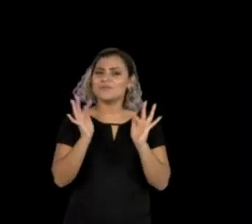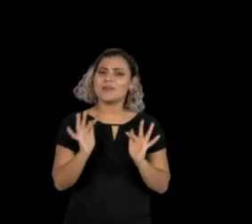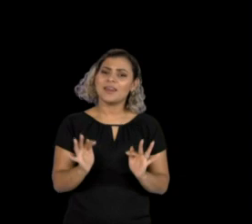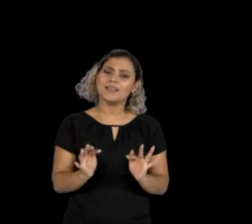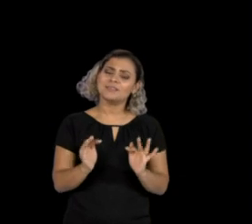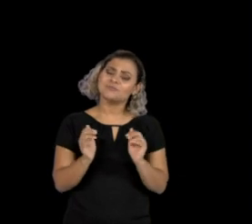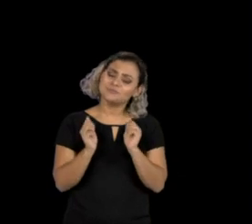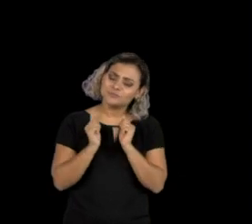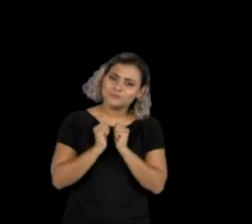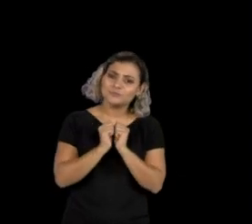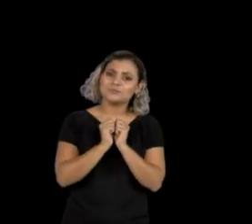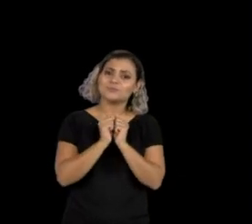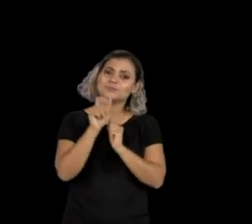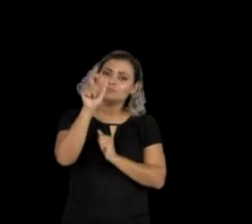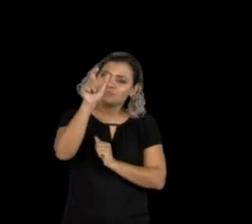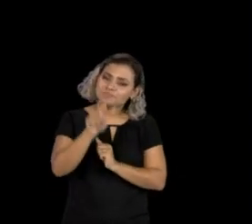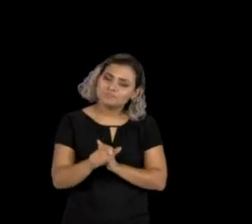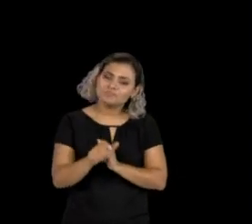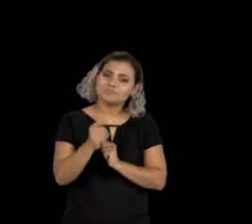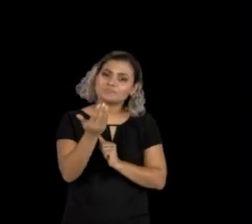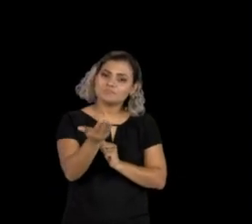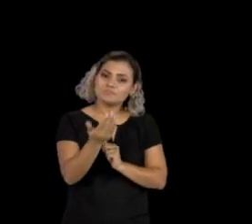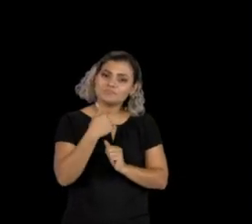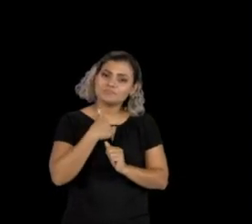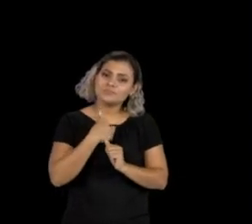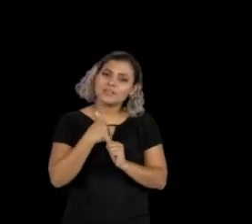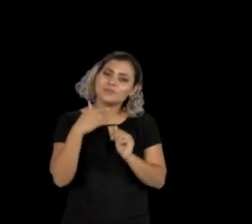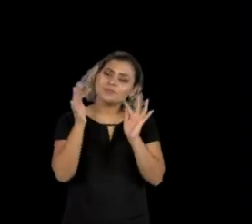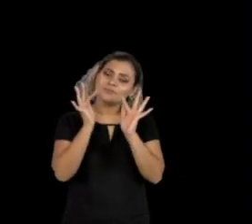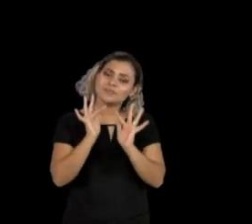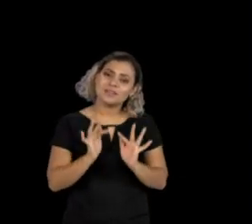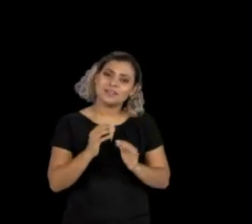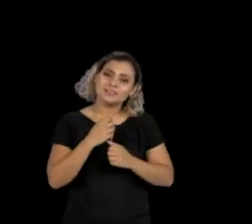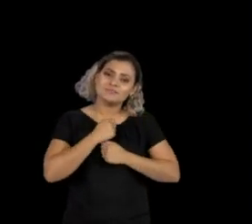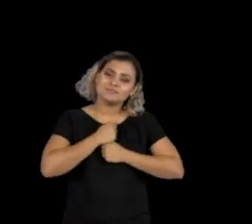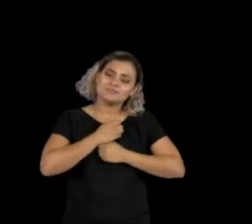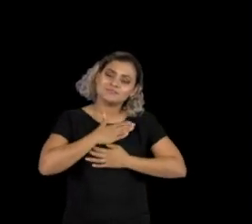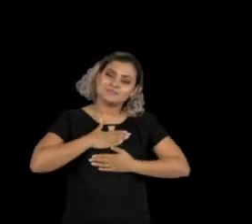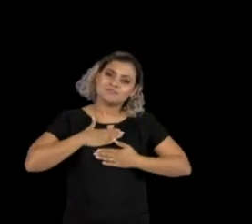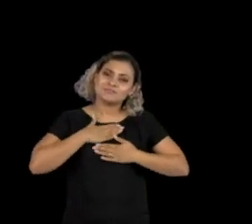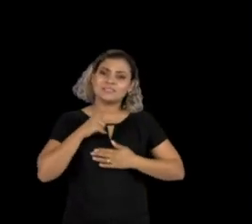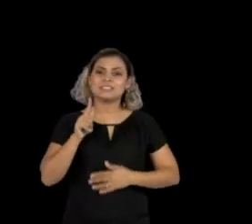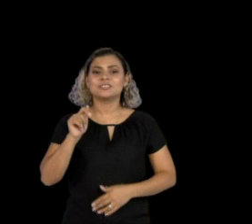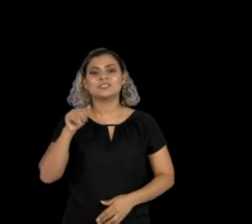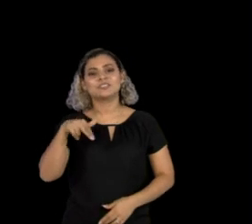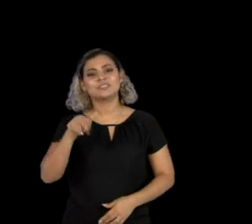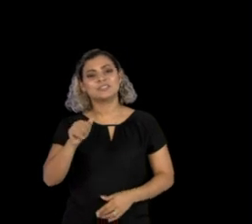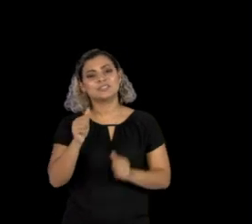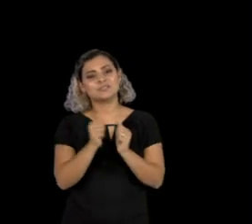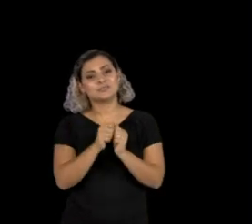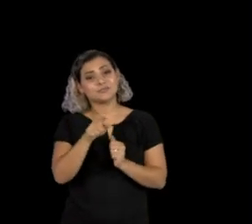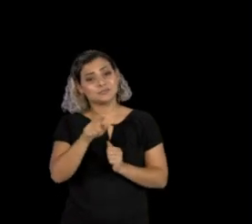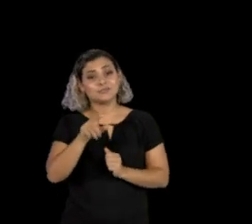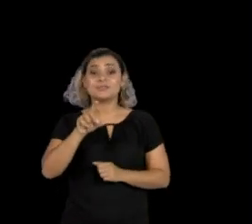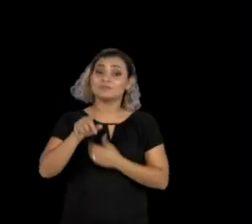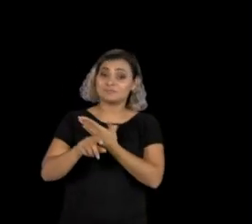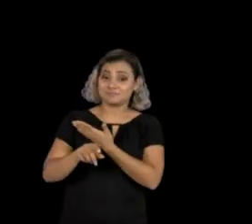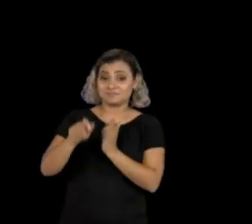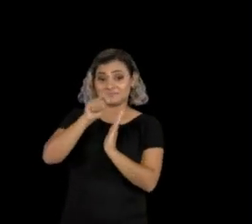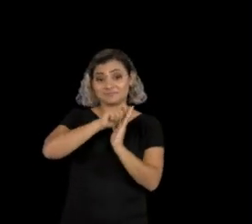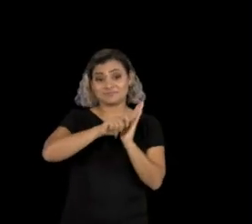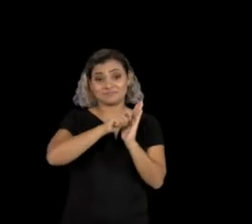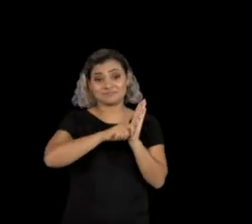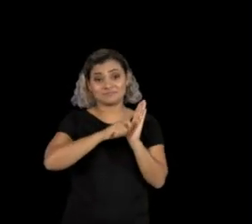de poder falar do tanto que eu fiquei contente em participar de Gina com você. Gina escrita pelo nosso